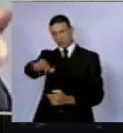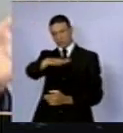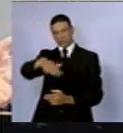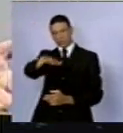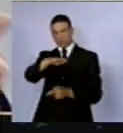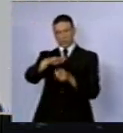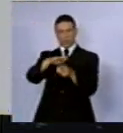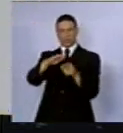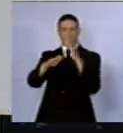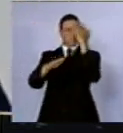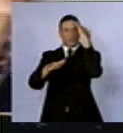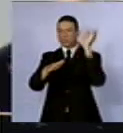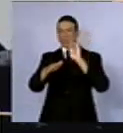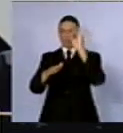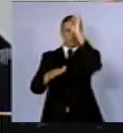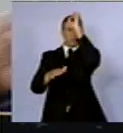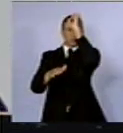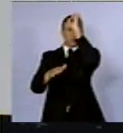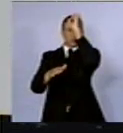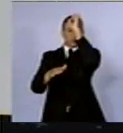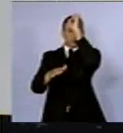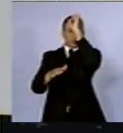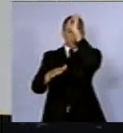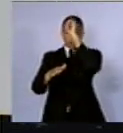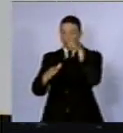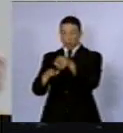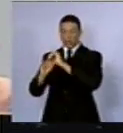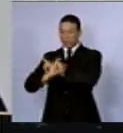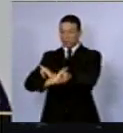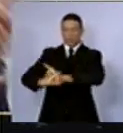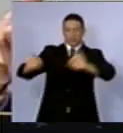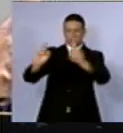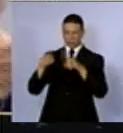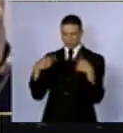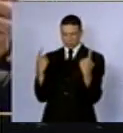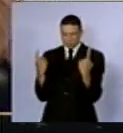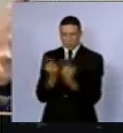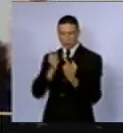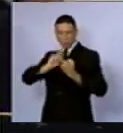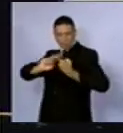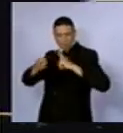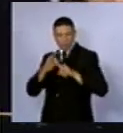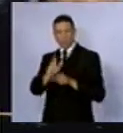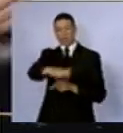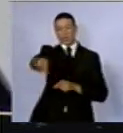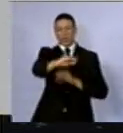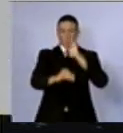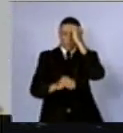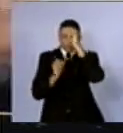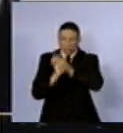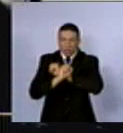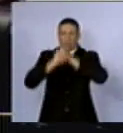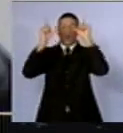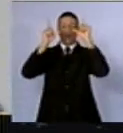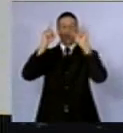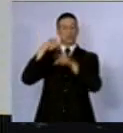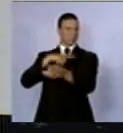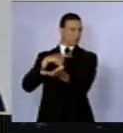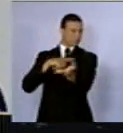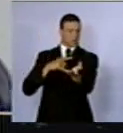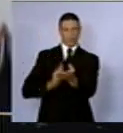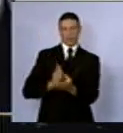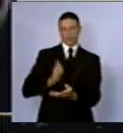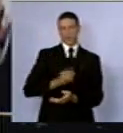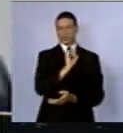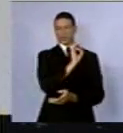conhecendo hoje de que vistas audiência pública e que nós estamos tratando do tema que vai afetar diretamente à